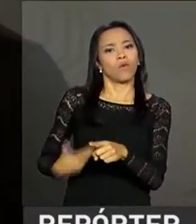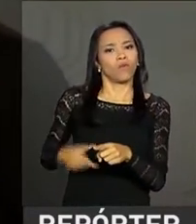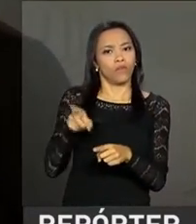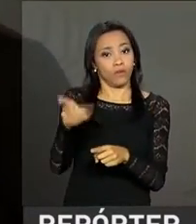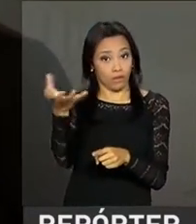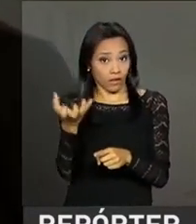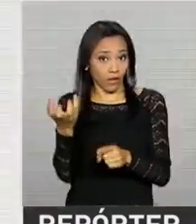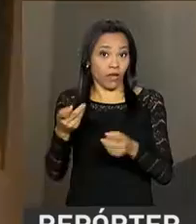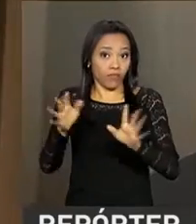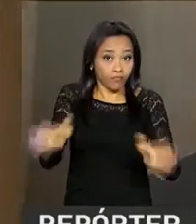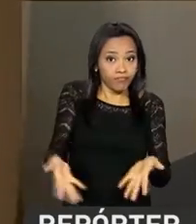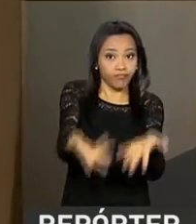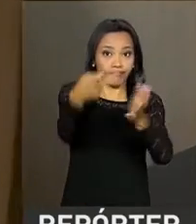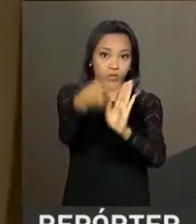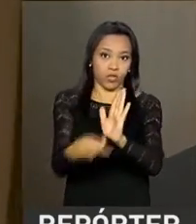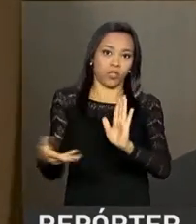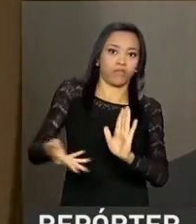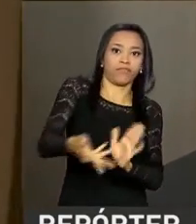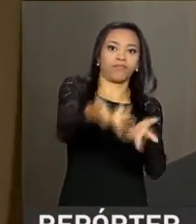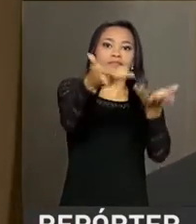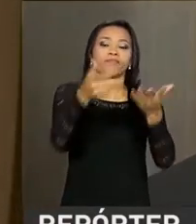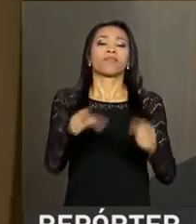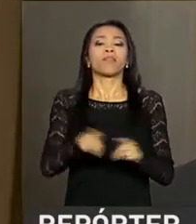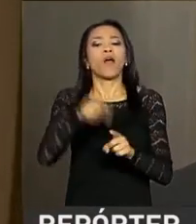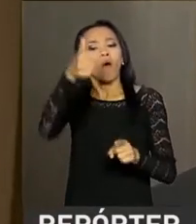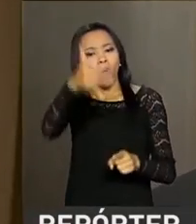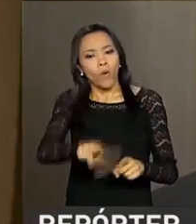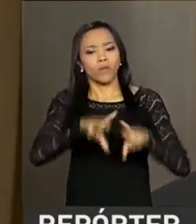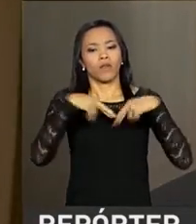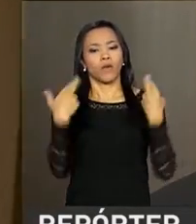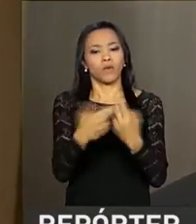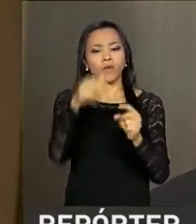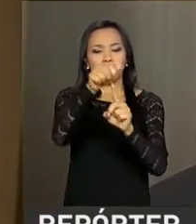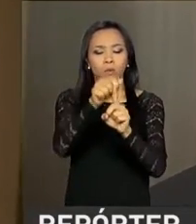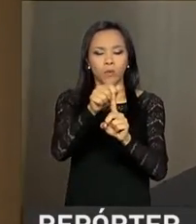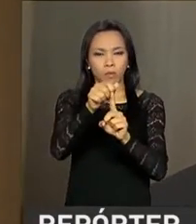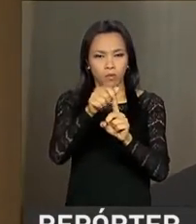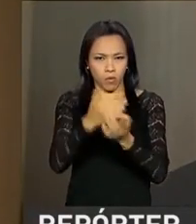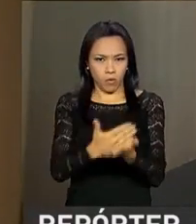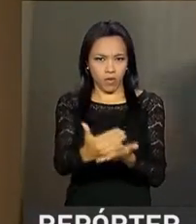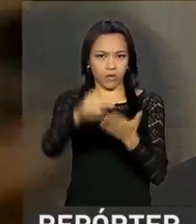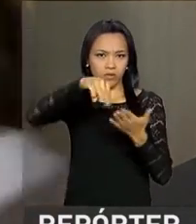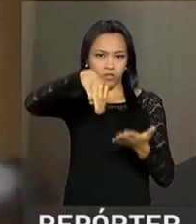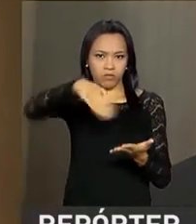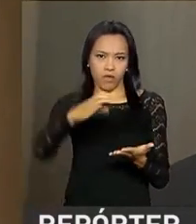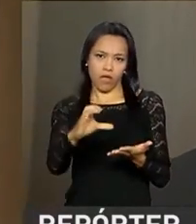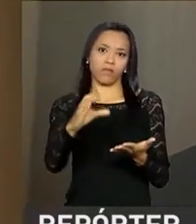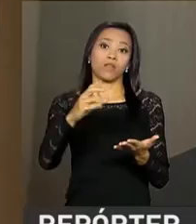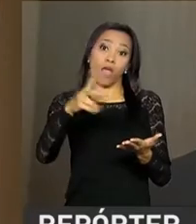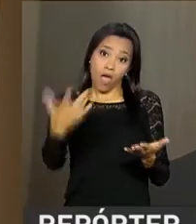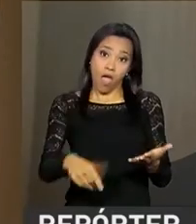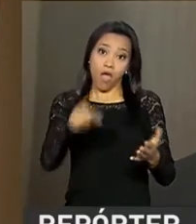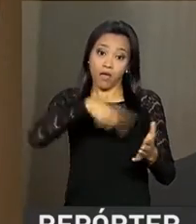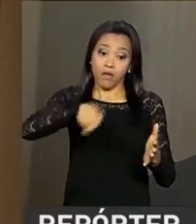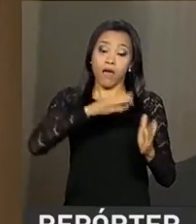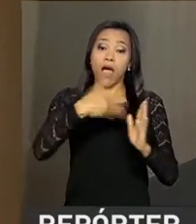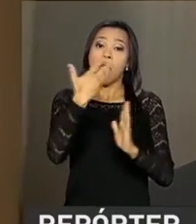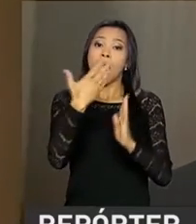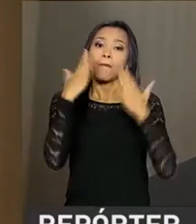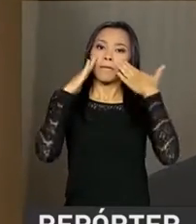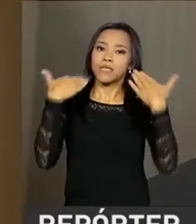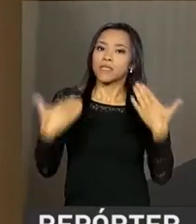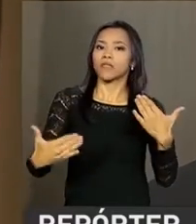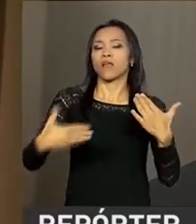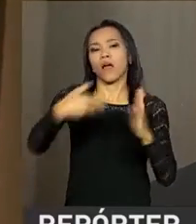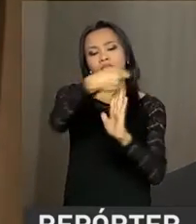que o governo acalenta. Nós teremos uma nova reunião do conselho no início de março e aí é quando o conselho irá apresentar o presidente